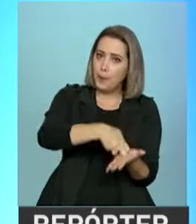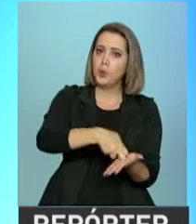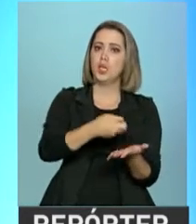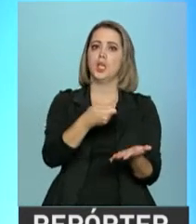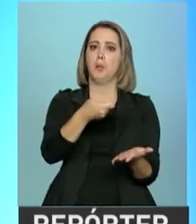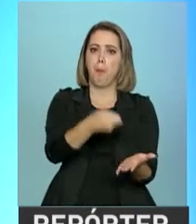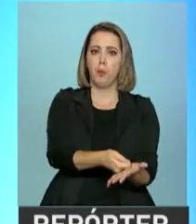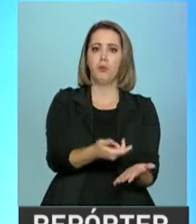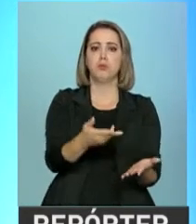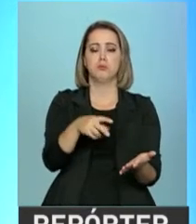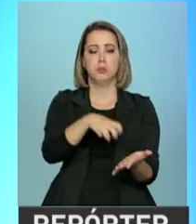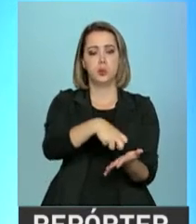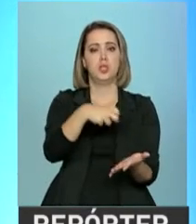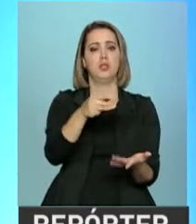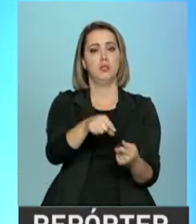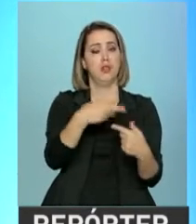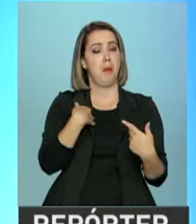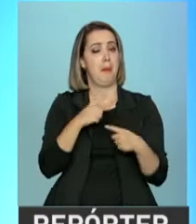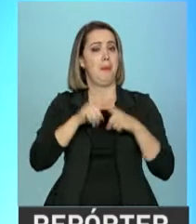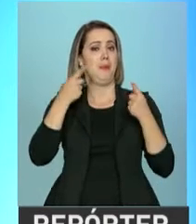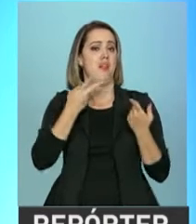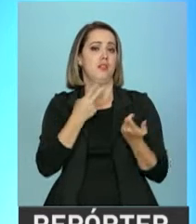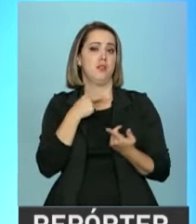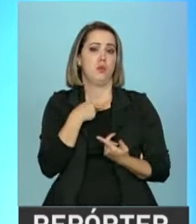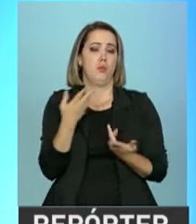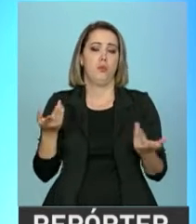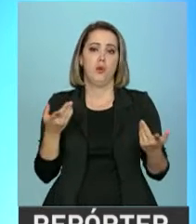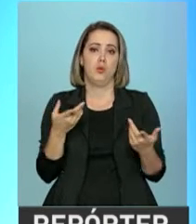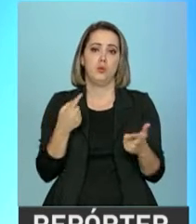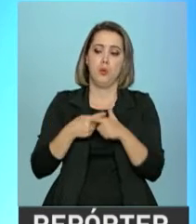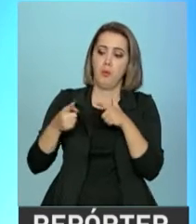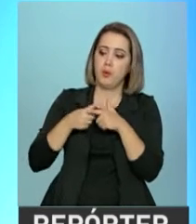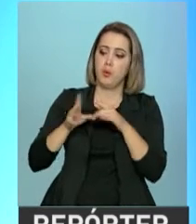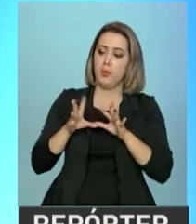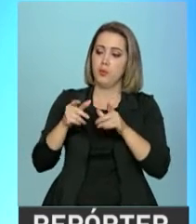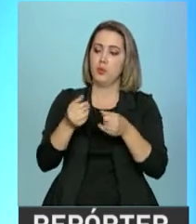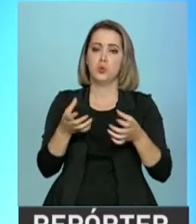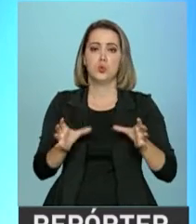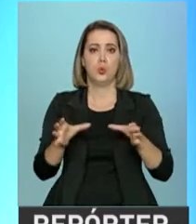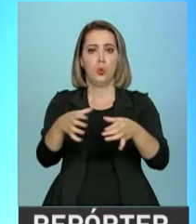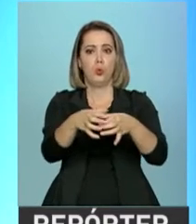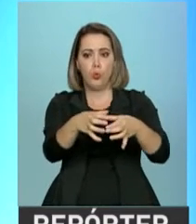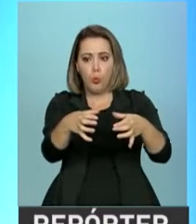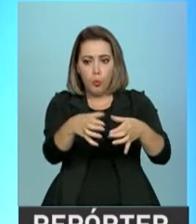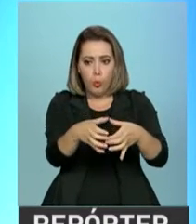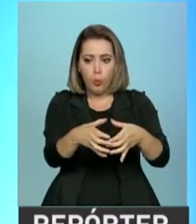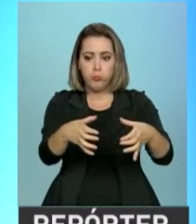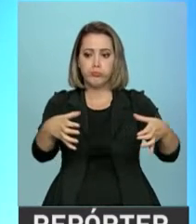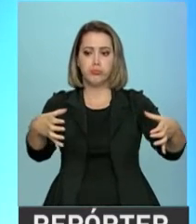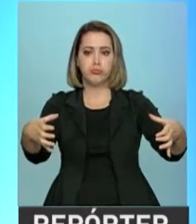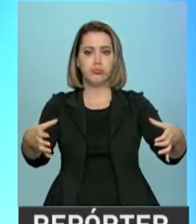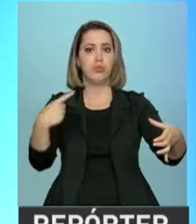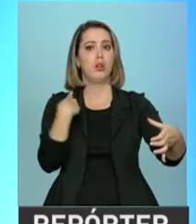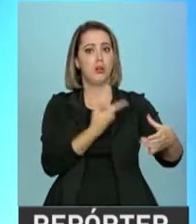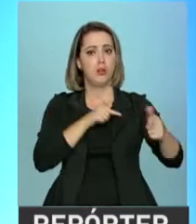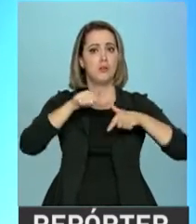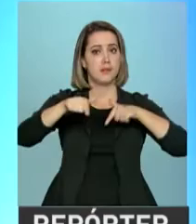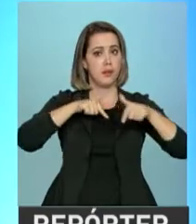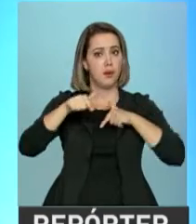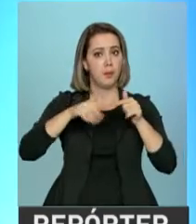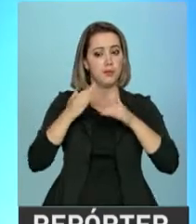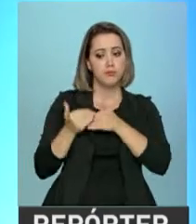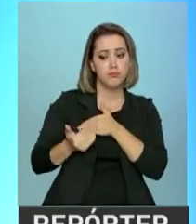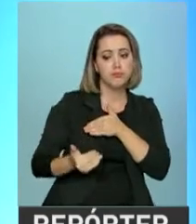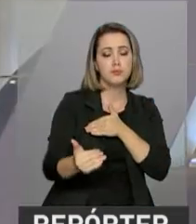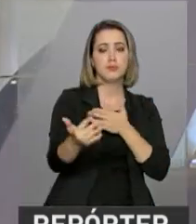se for o caso, mas não pode comprometer todo o sistema que nós montamos ao